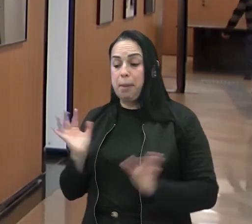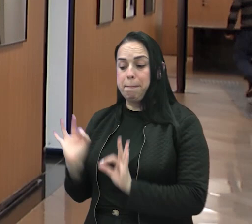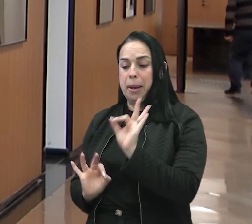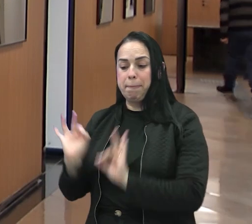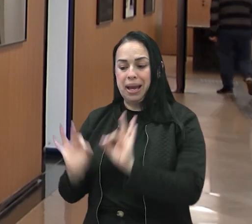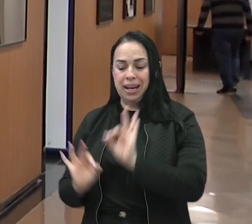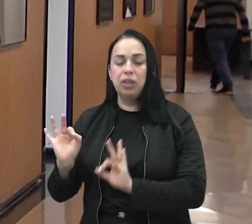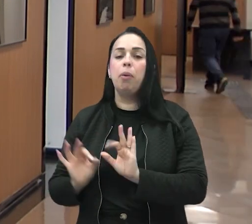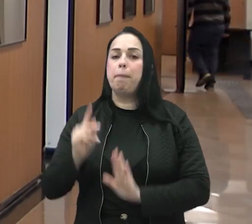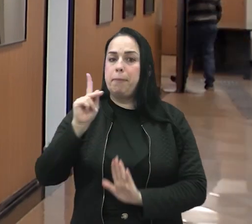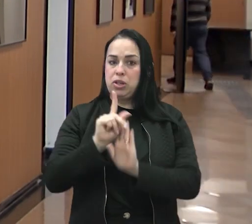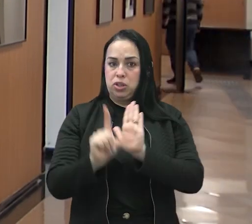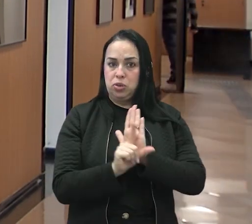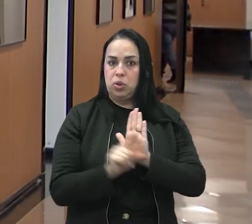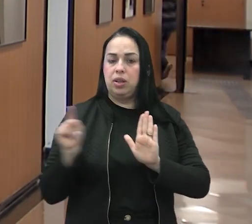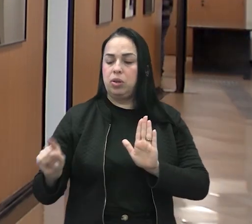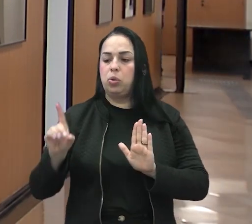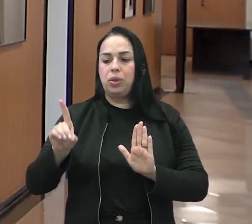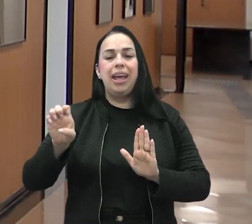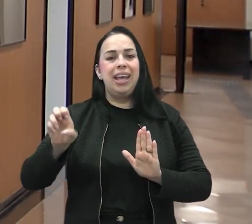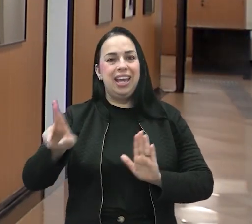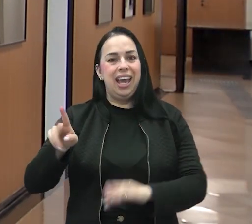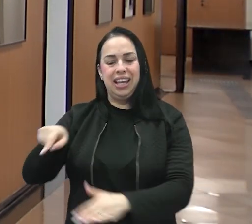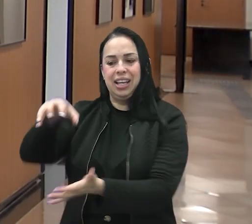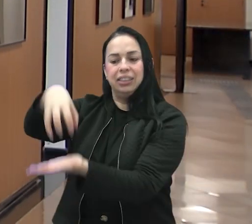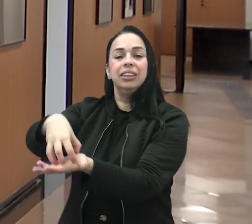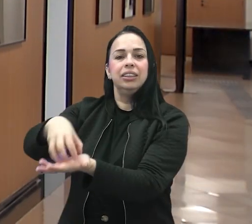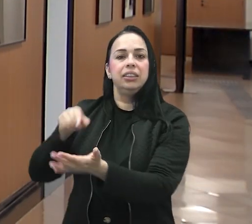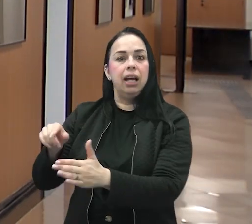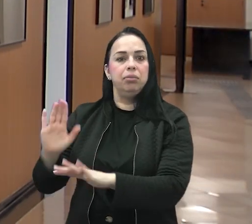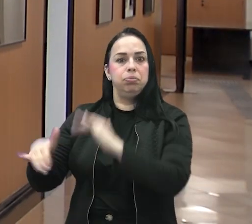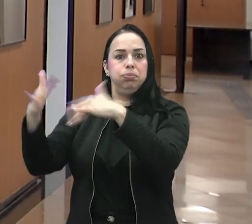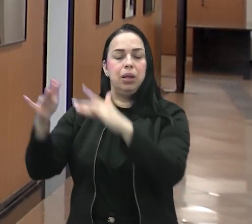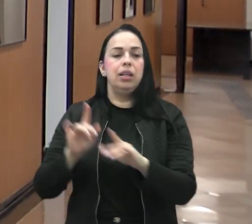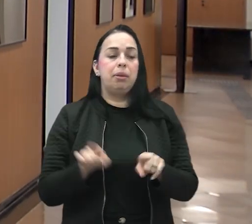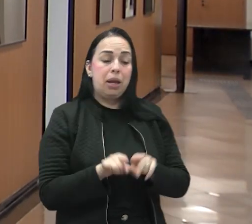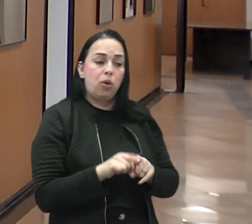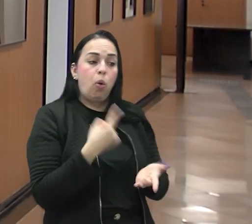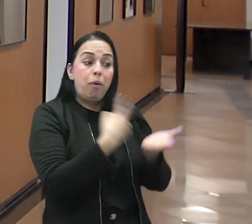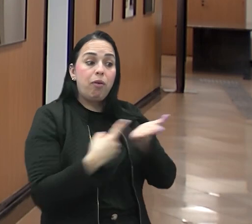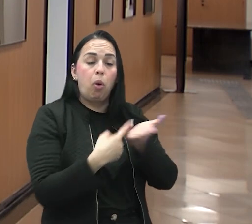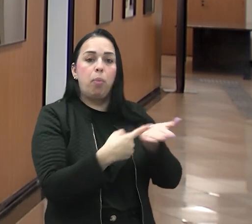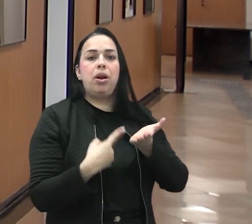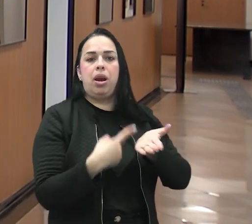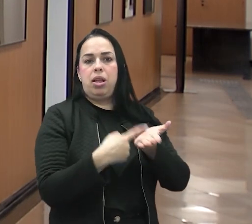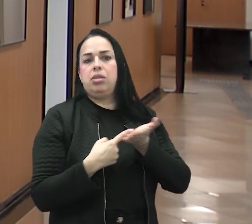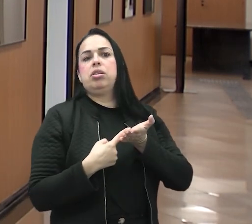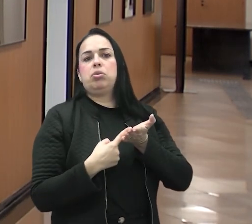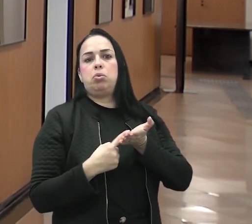de projetos, o DR está avançando com os projetos. Nós já temos uma agenda com a deputada Letícia